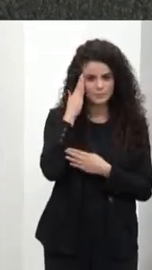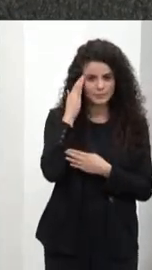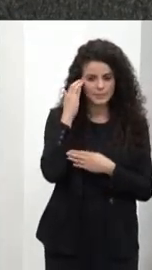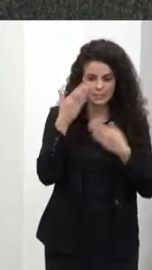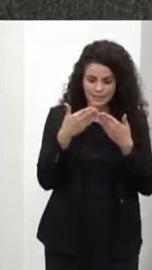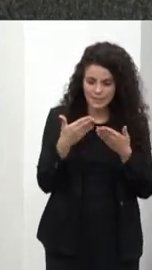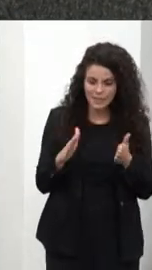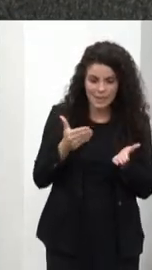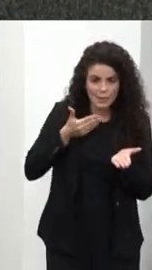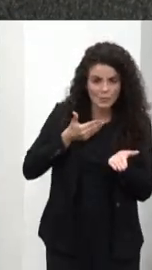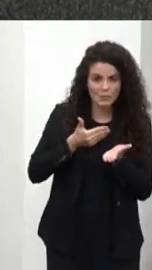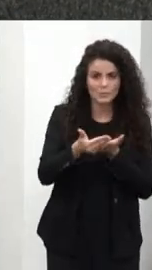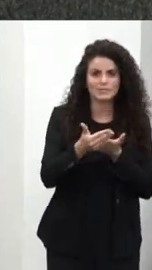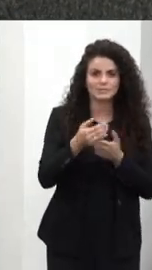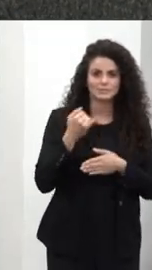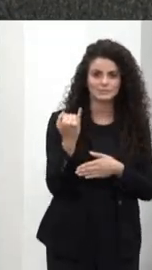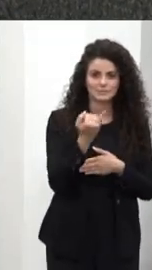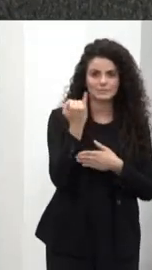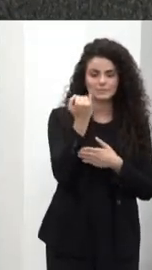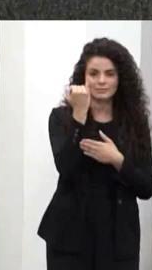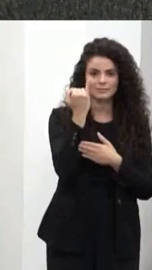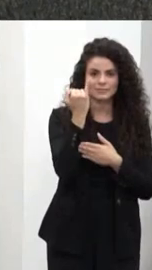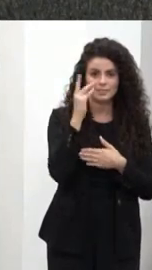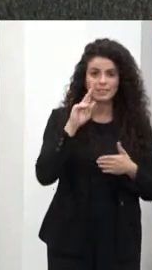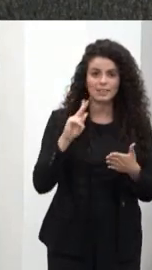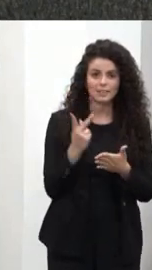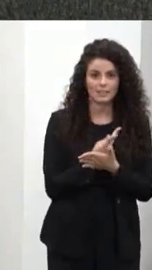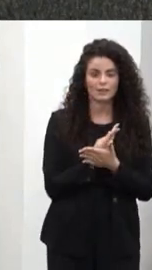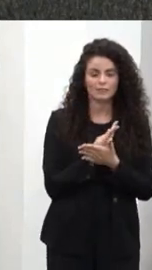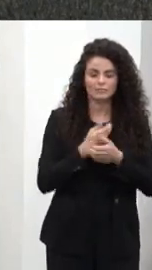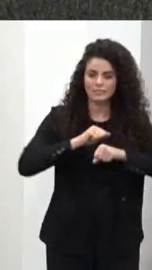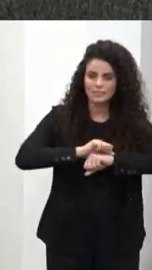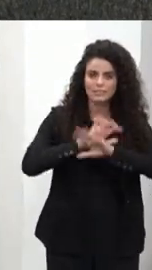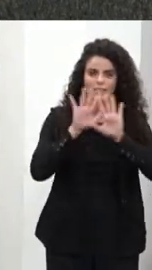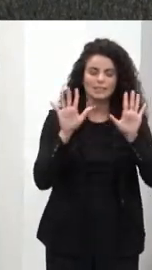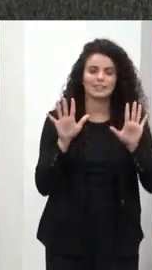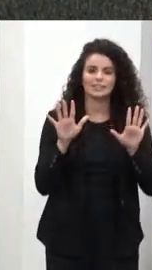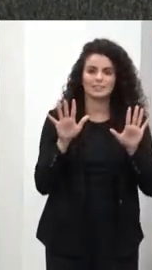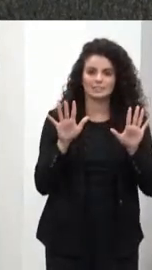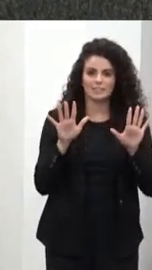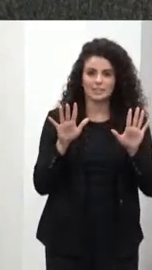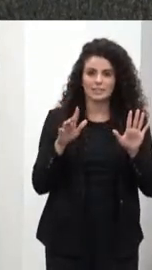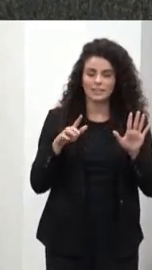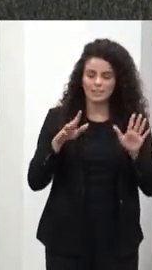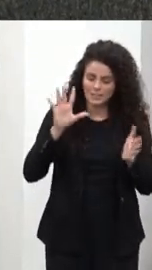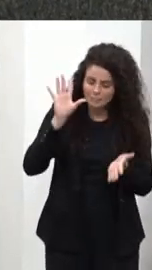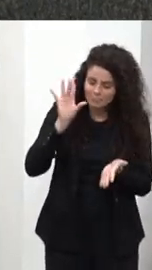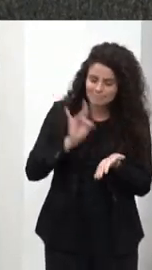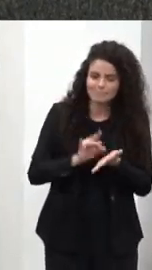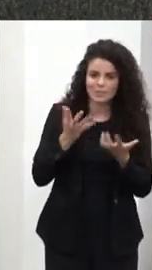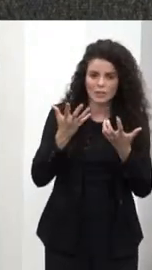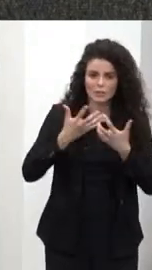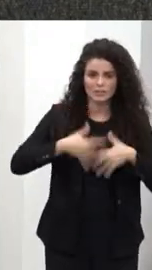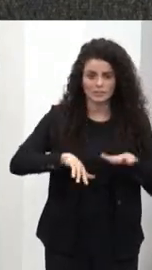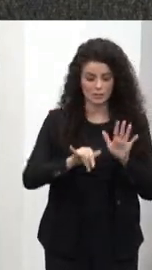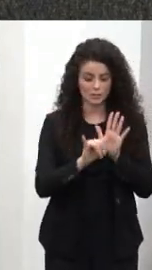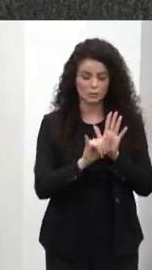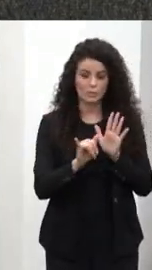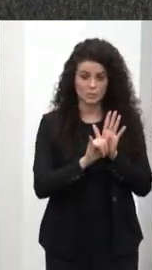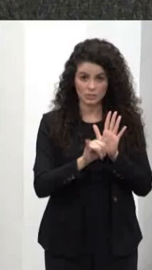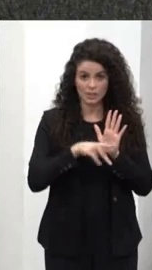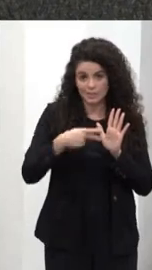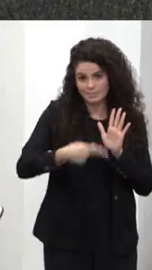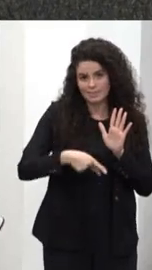é importantíssimo que ele aconteça de forma muito transparente Redonda que seja efetivado que a gente consiga enquanto casa